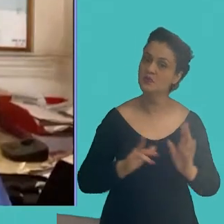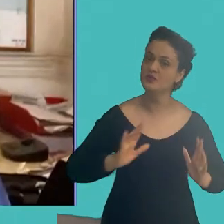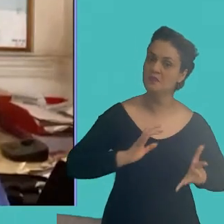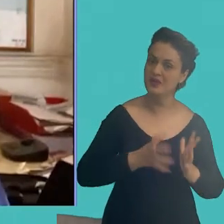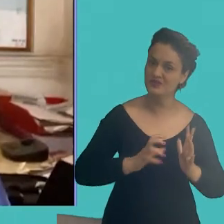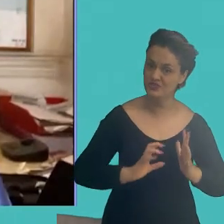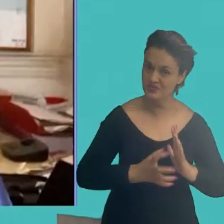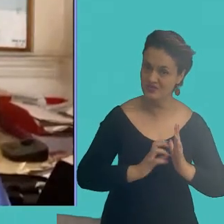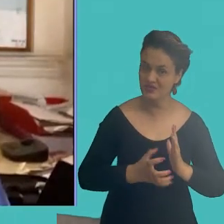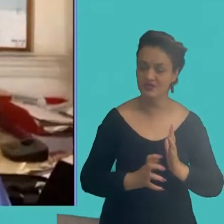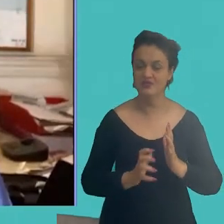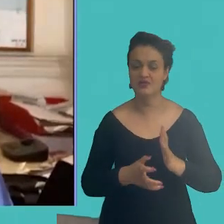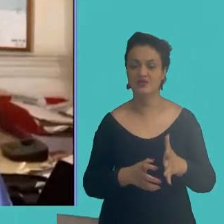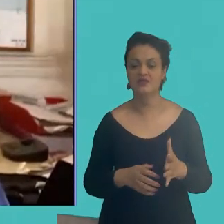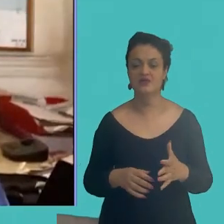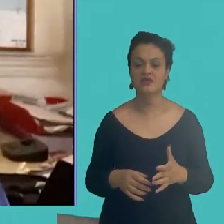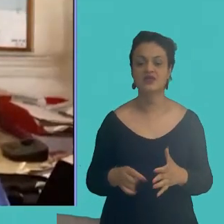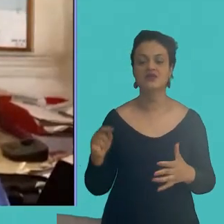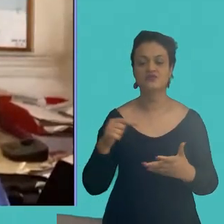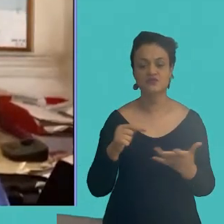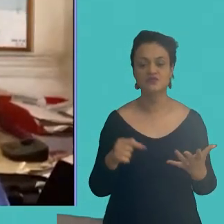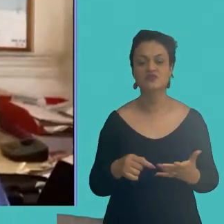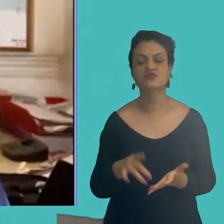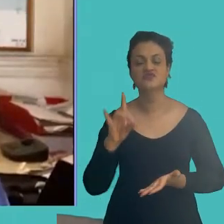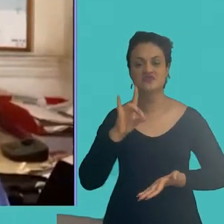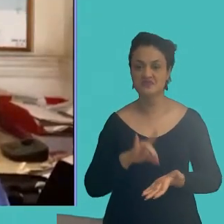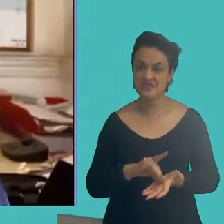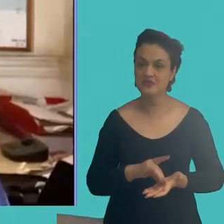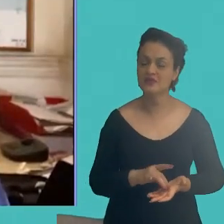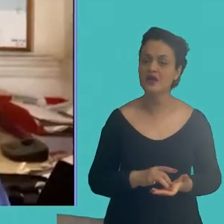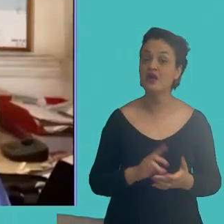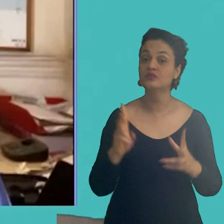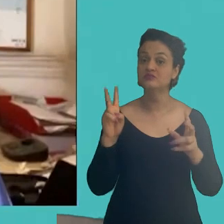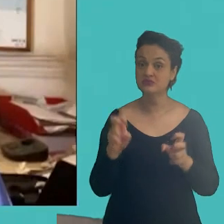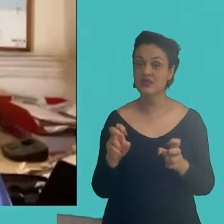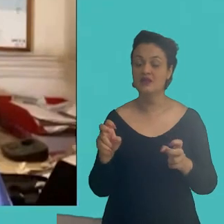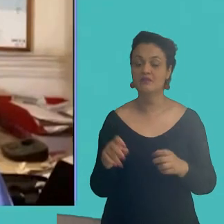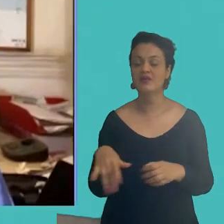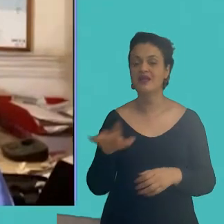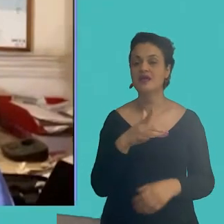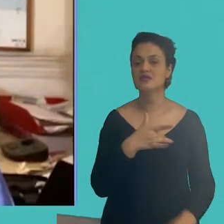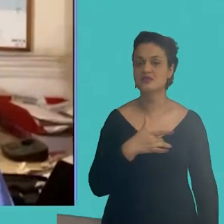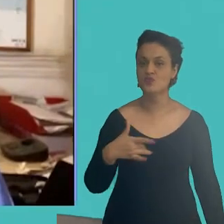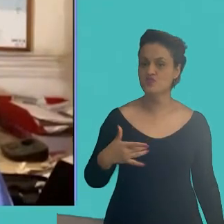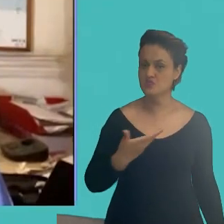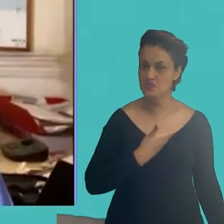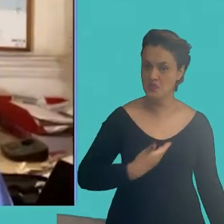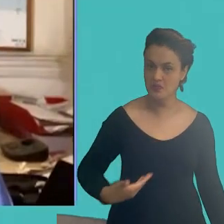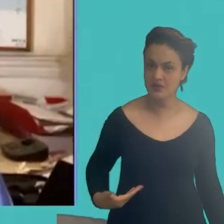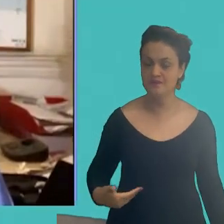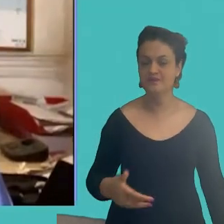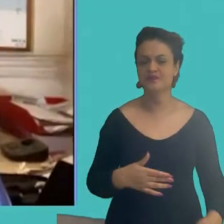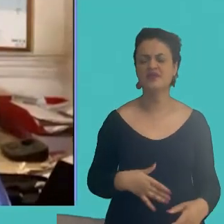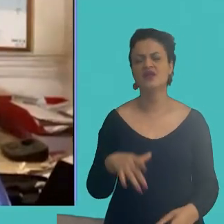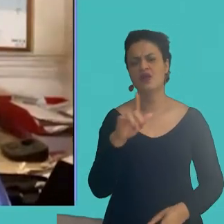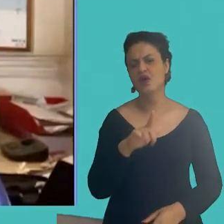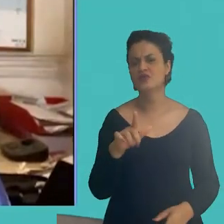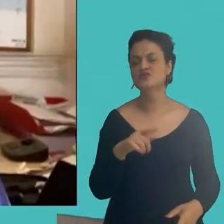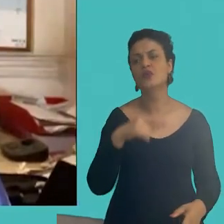extraordinariamente pernicioso isso, e foi do ponto de vista de saúde pública. É claro que toda pergunta que começa